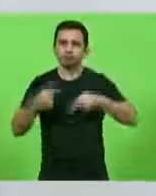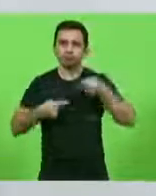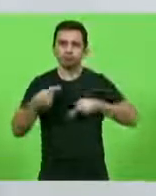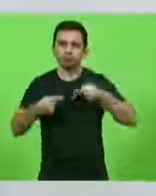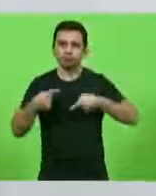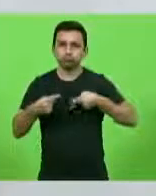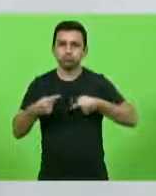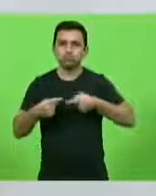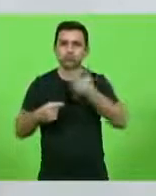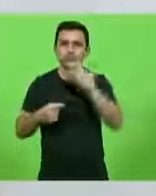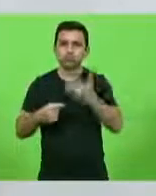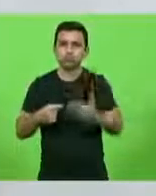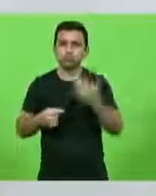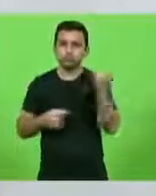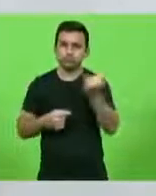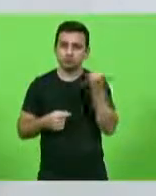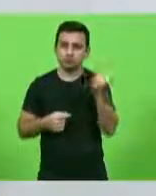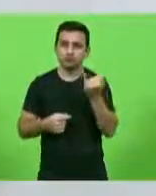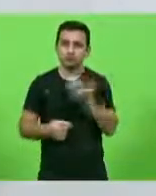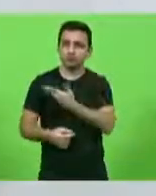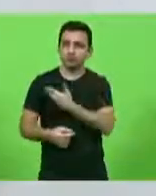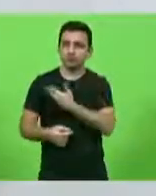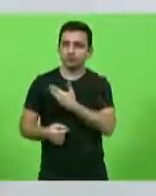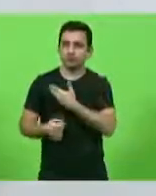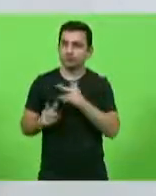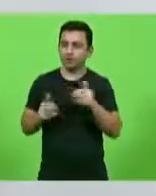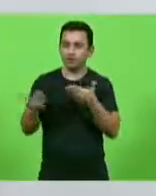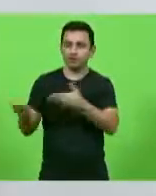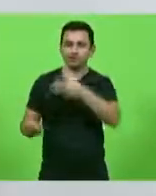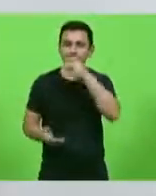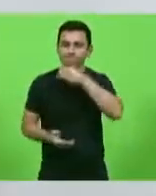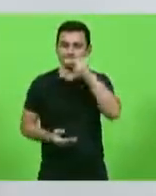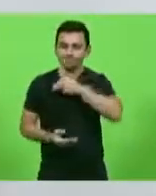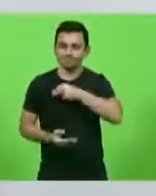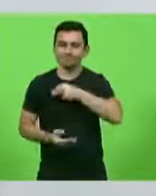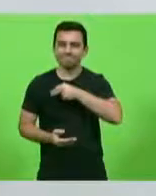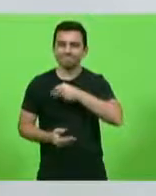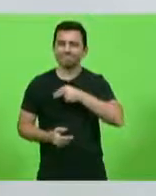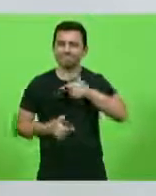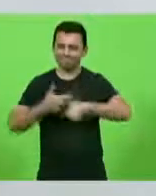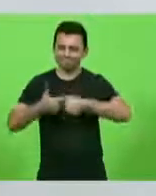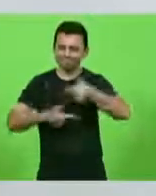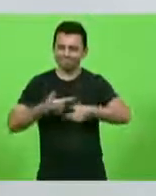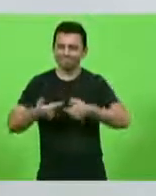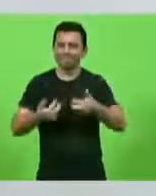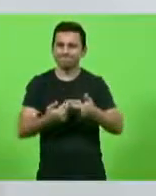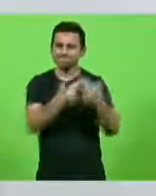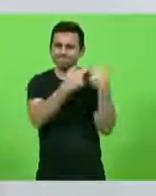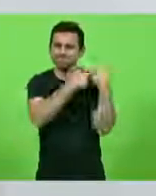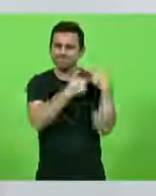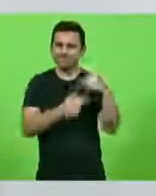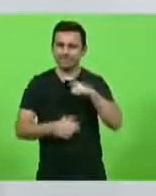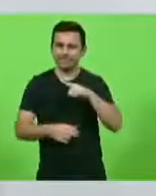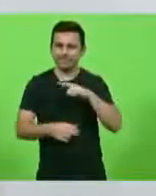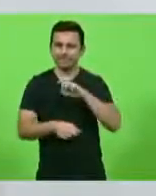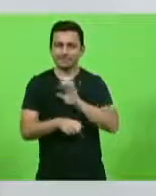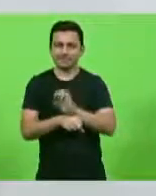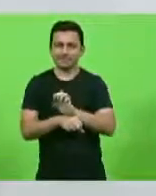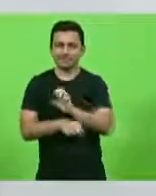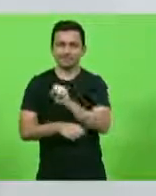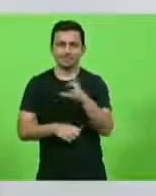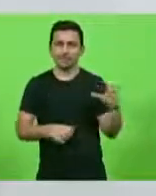demandas tão importantes, em especial com amigos especiais como é o deputado Kennedy, um trabalhador responsável aí pelo nosso Estado, a